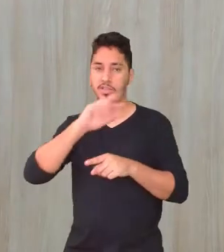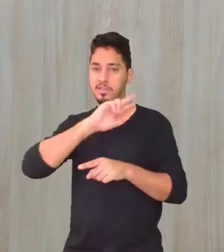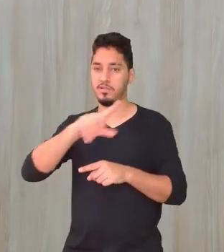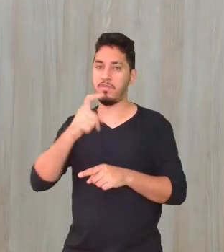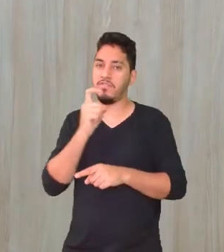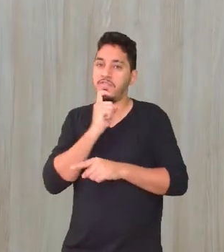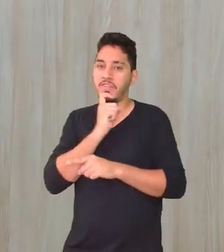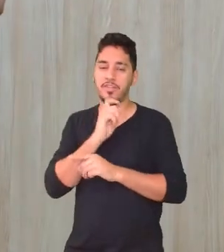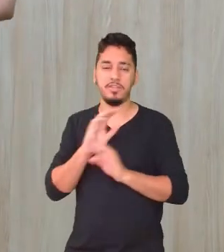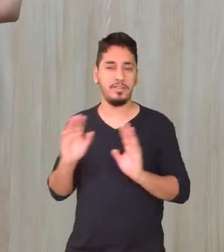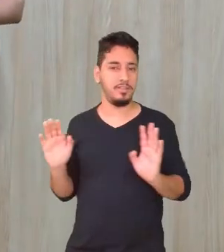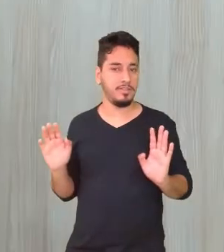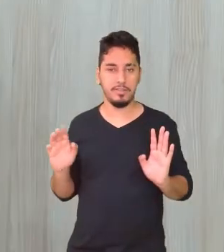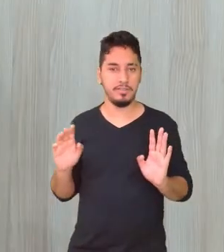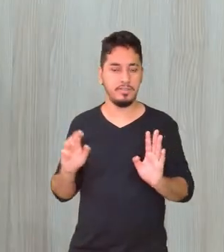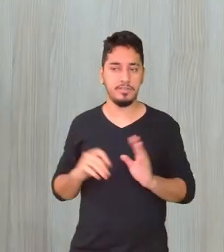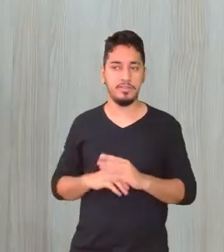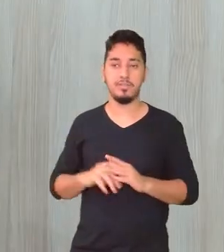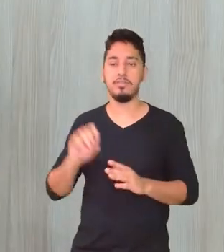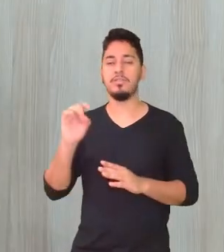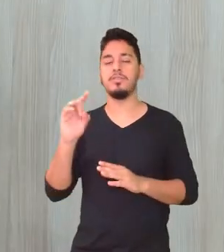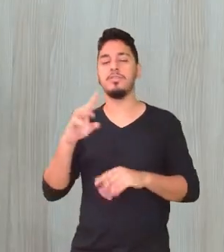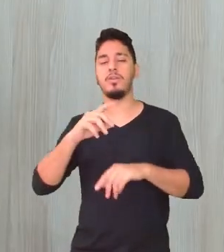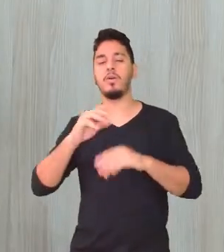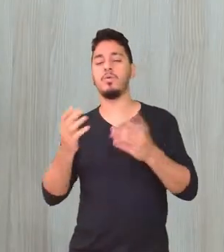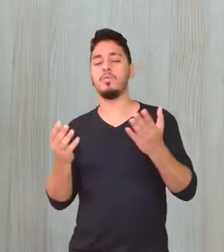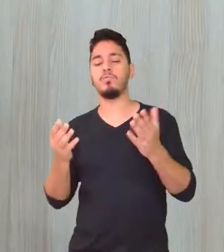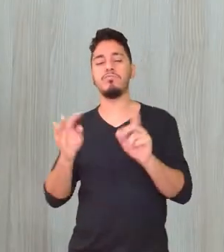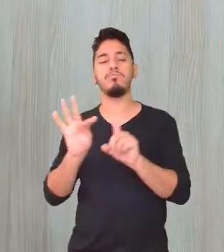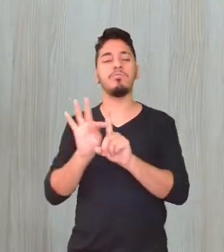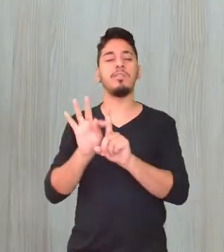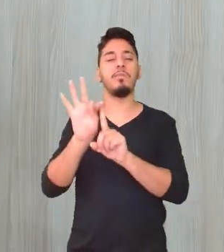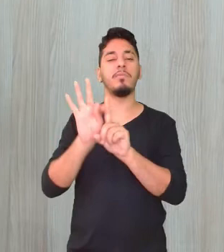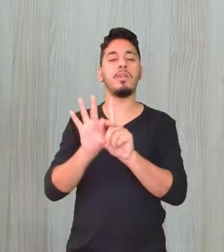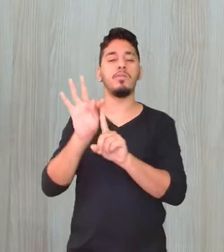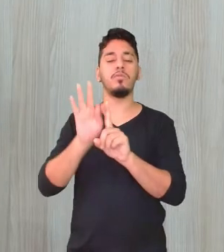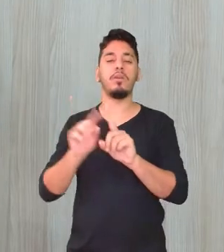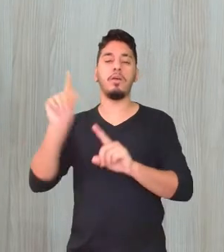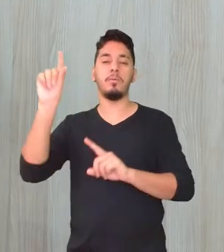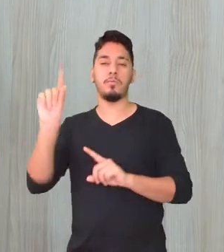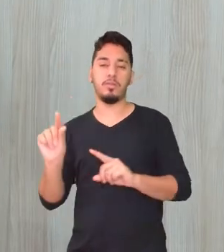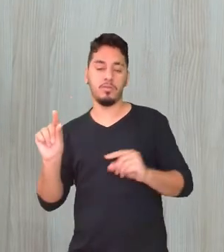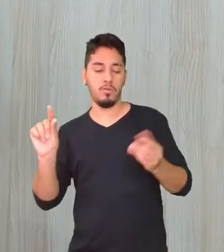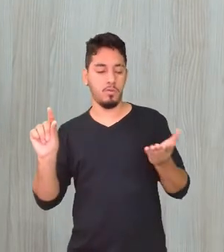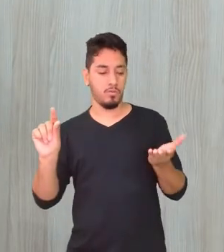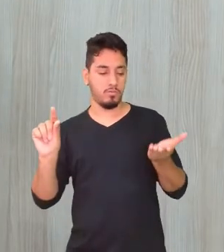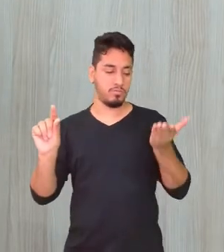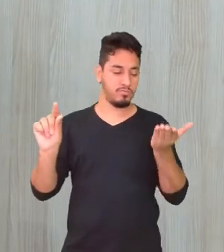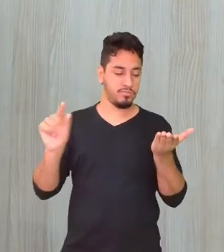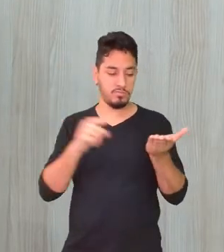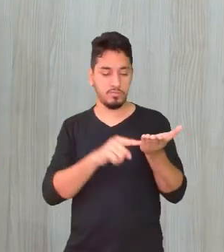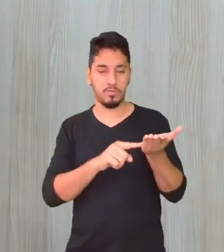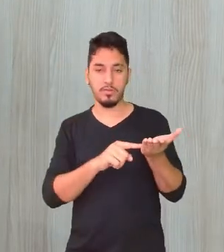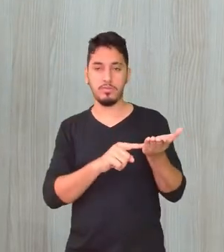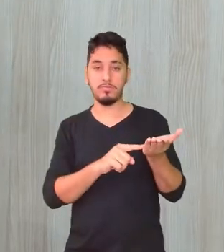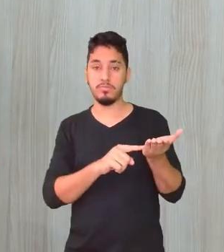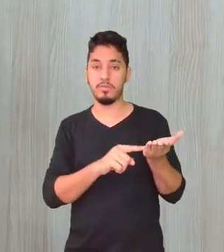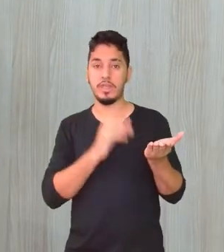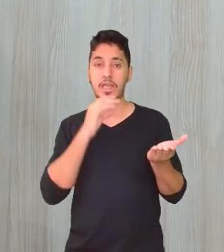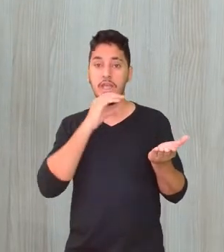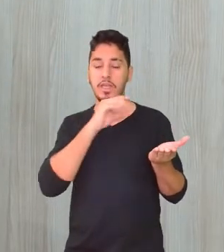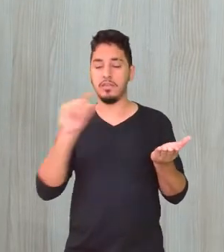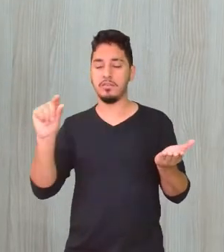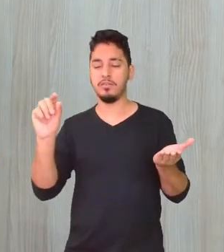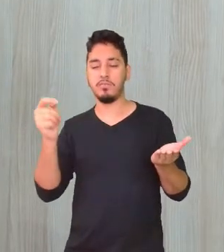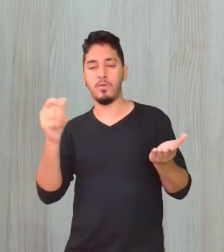frio assim, né? Não é tão São temperaturas assim menores, né? Em comparação em um com o outro, né? Aí tem esse movimento